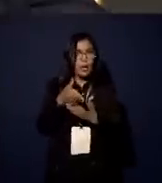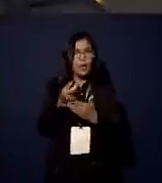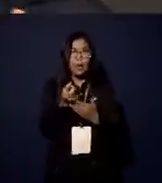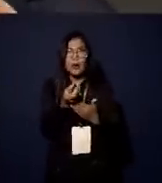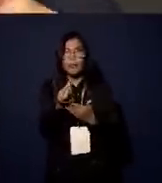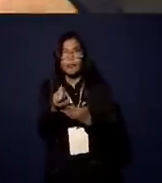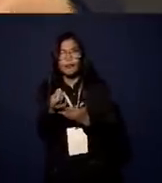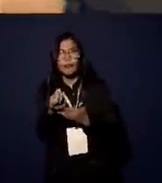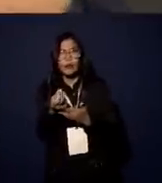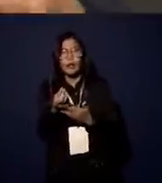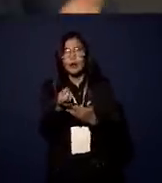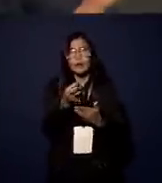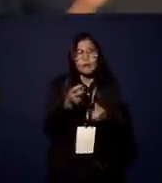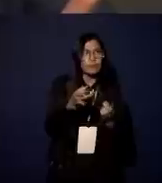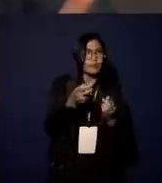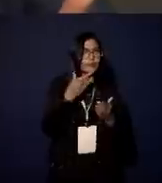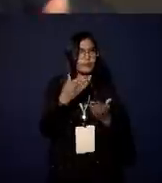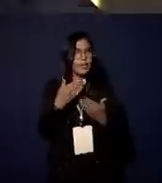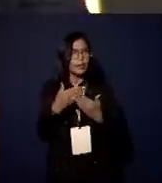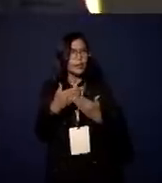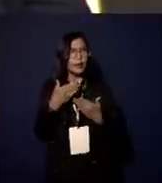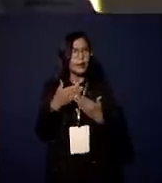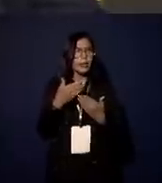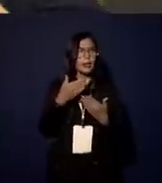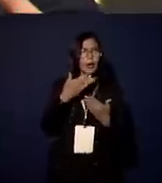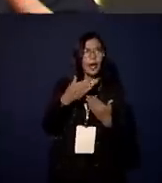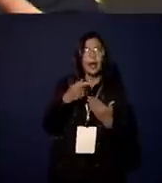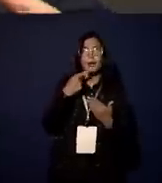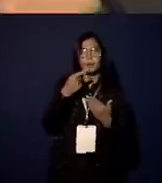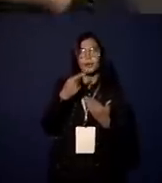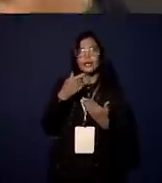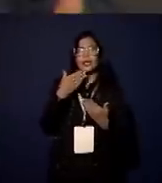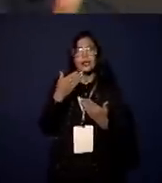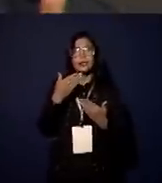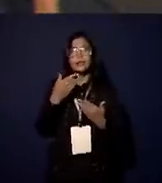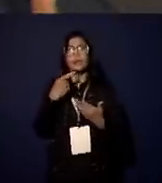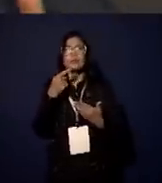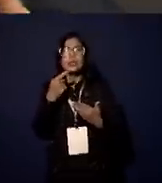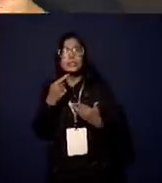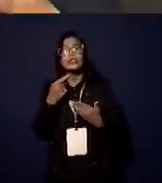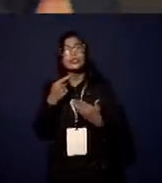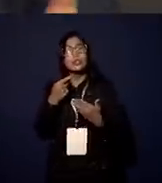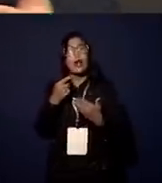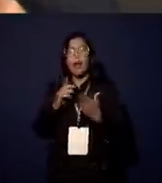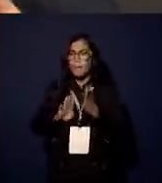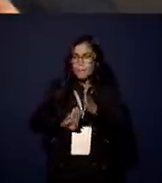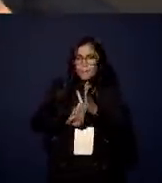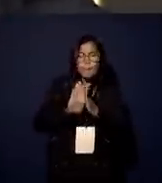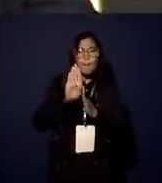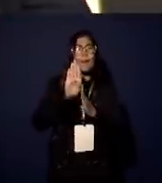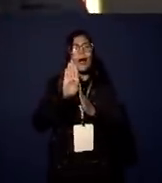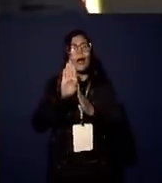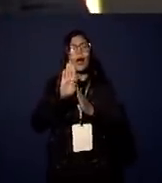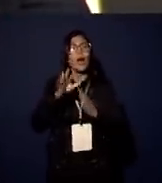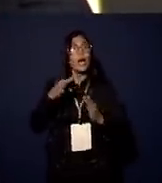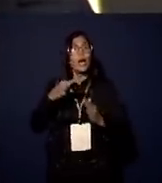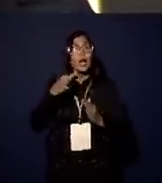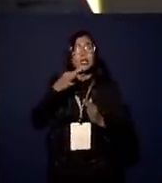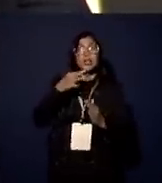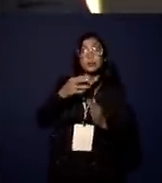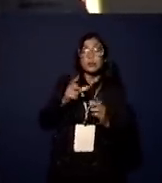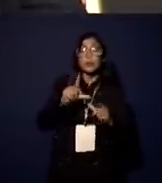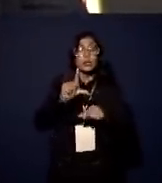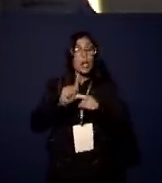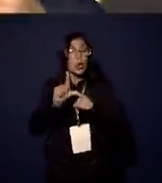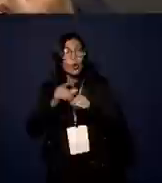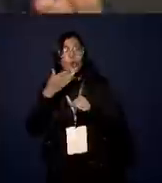gente é destino para várias categorias então a gente está seguindo intensificando isso no online no físico e